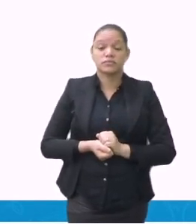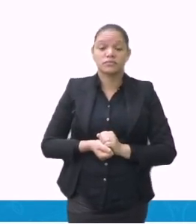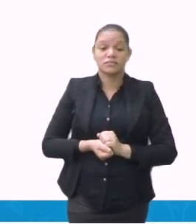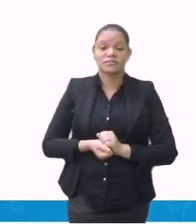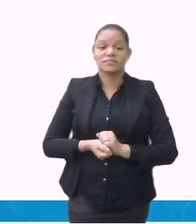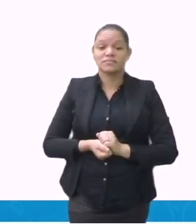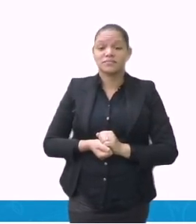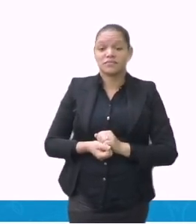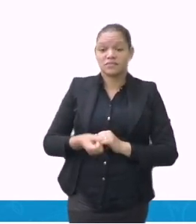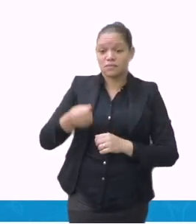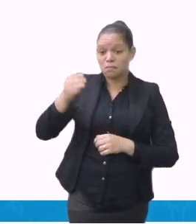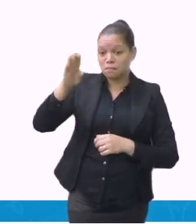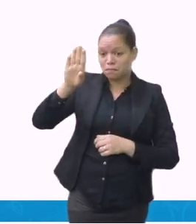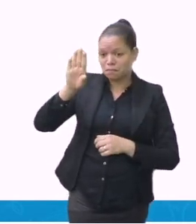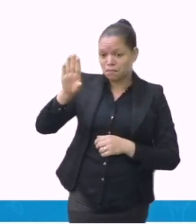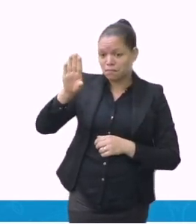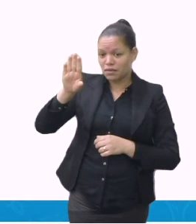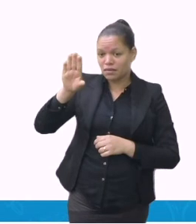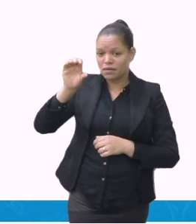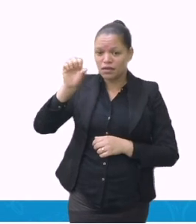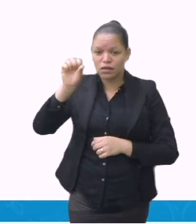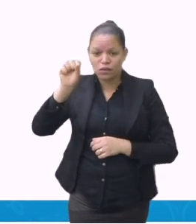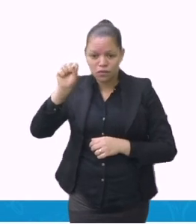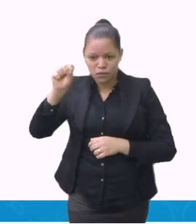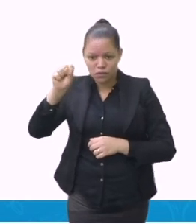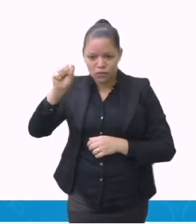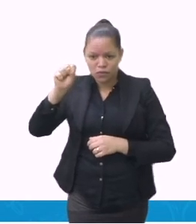8, não é mesmo? E qual a linha?